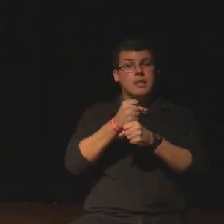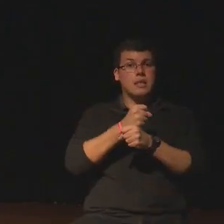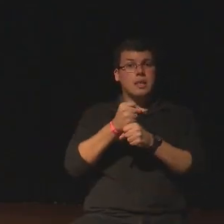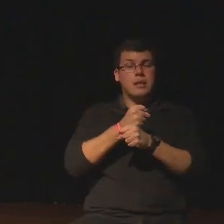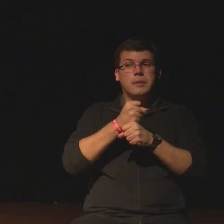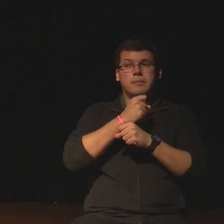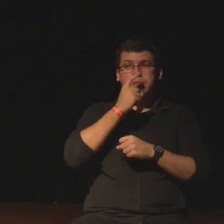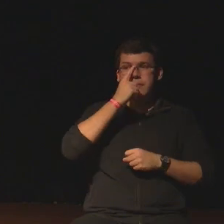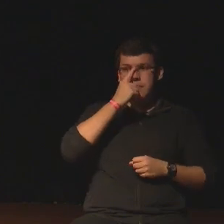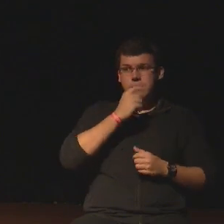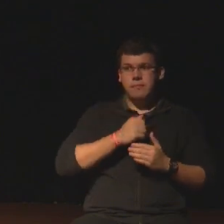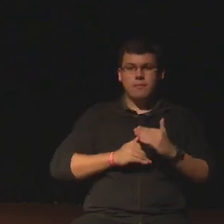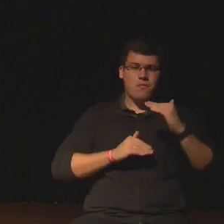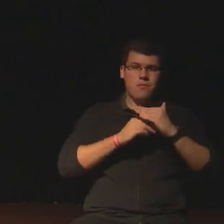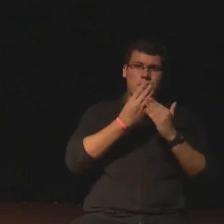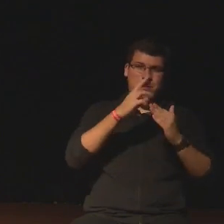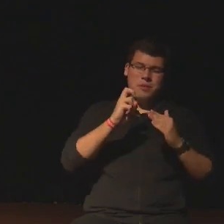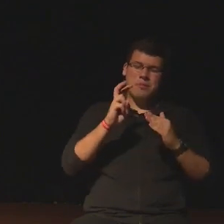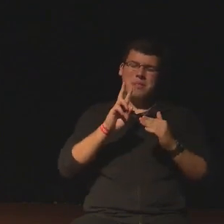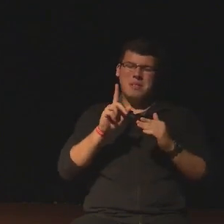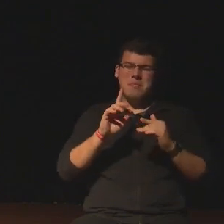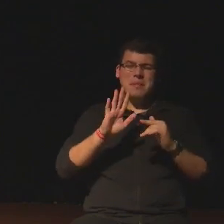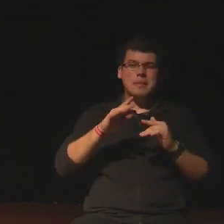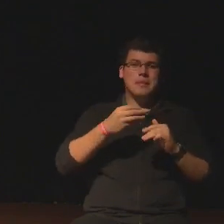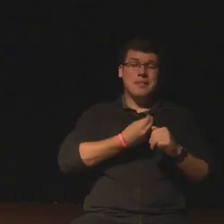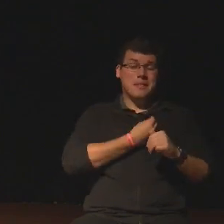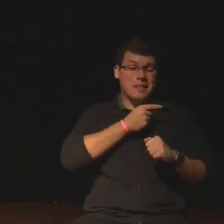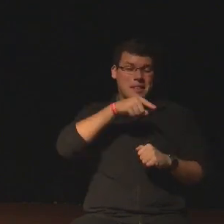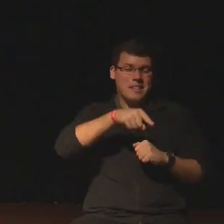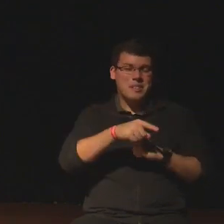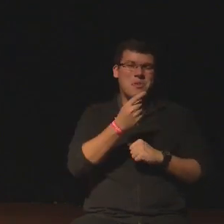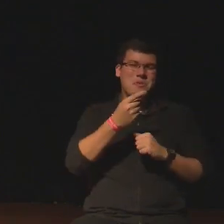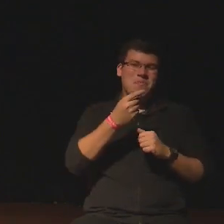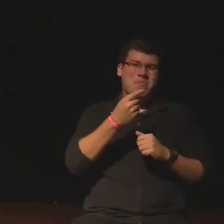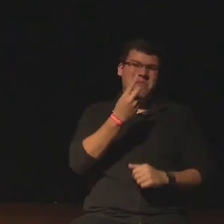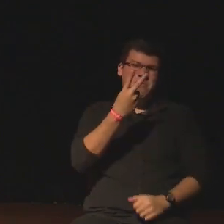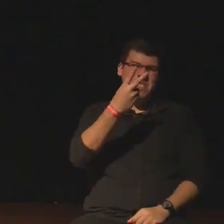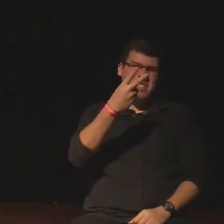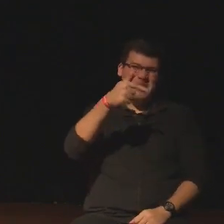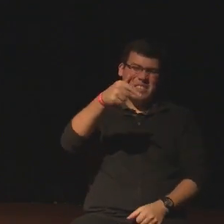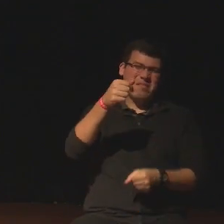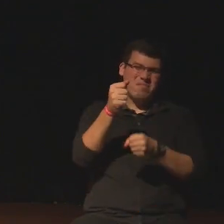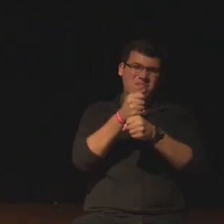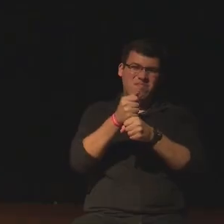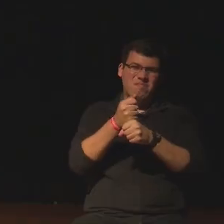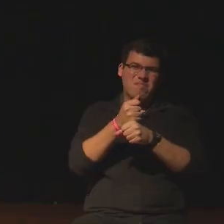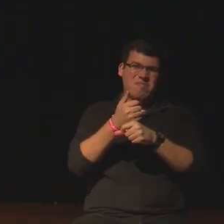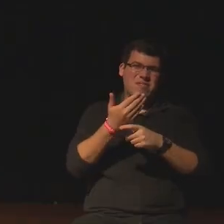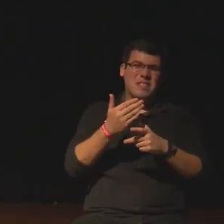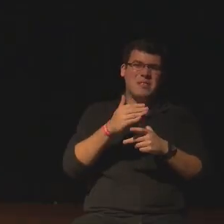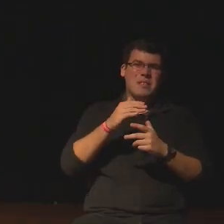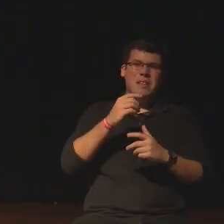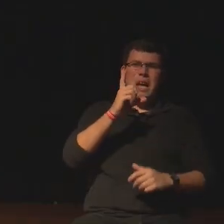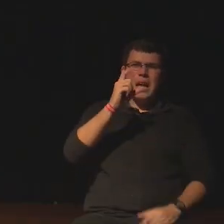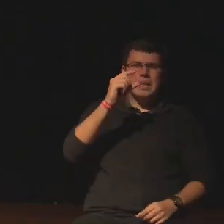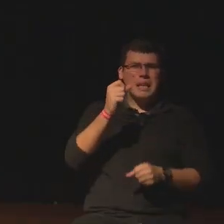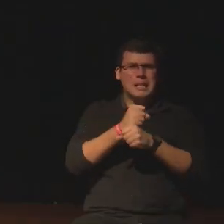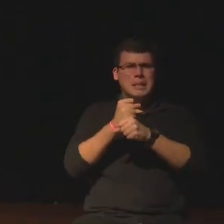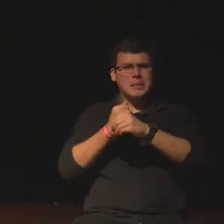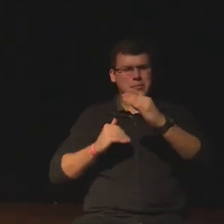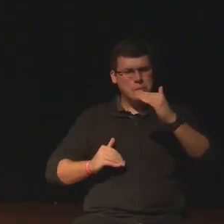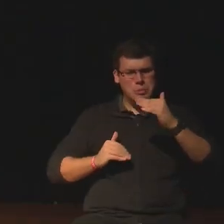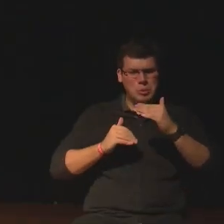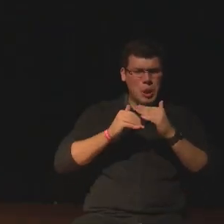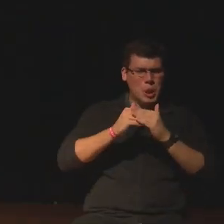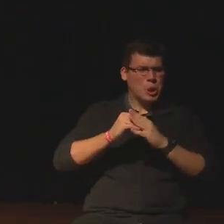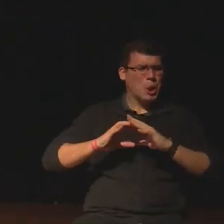27, e eu amo, moro e trabalho aqui, e, notavelmente, há uma década para cá, vem tudo melhorando. Acho que a iniciativa